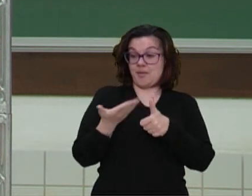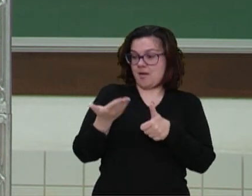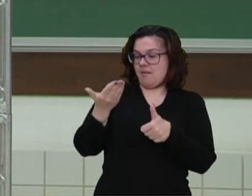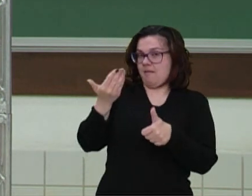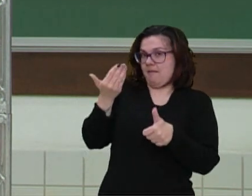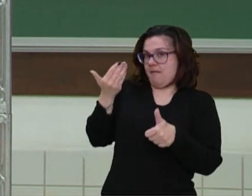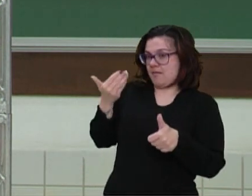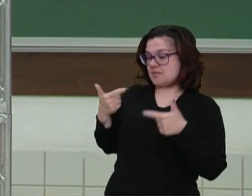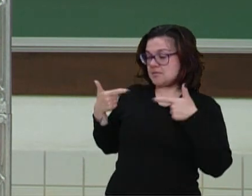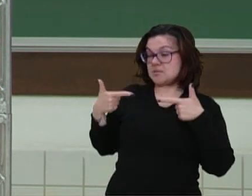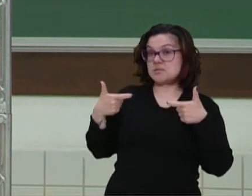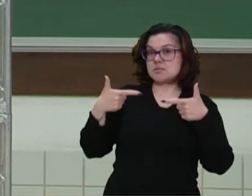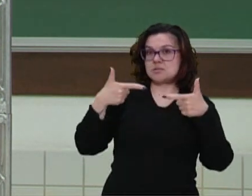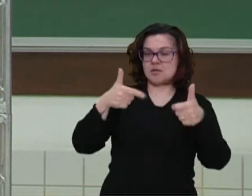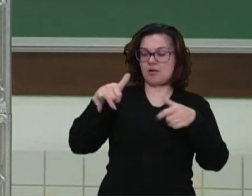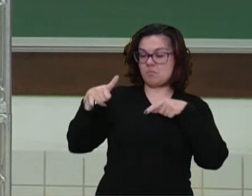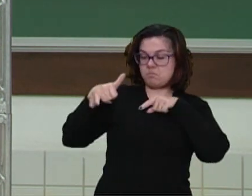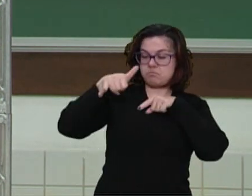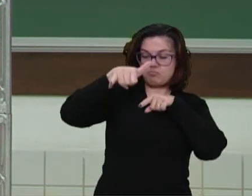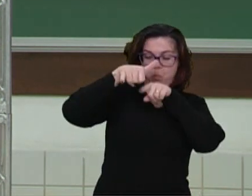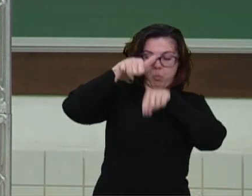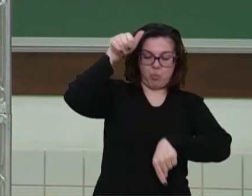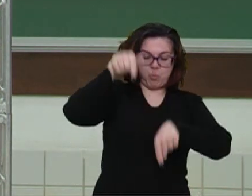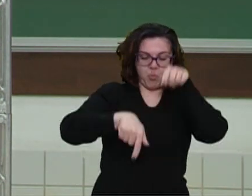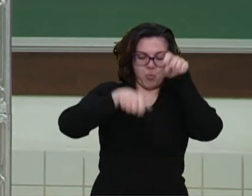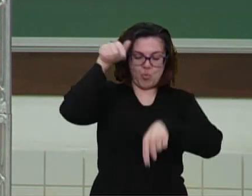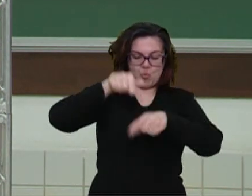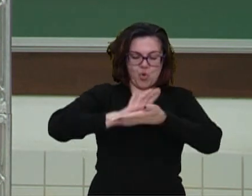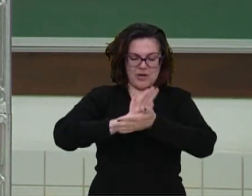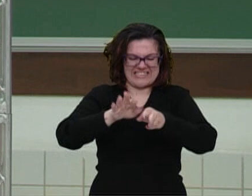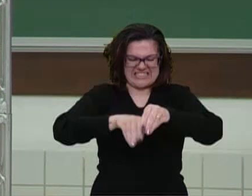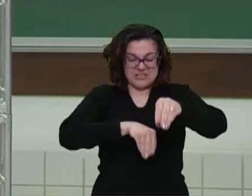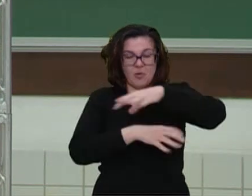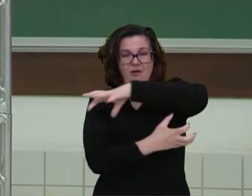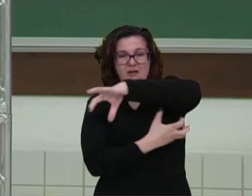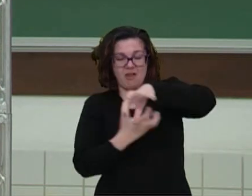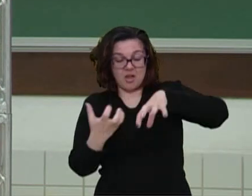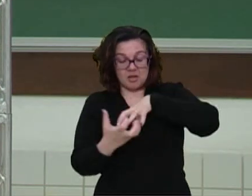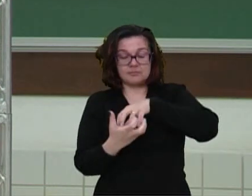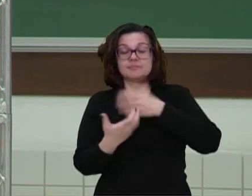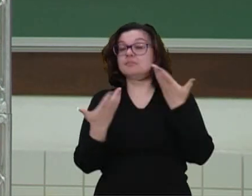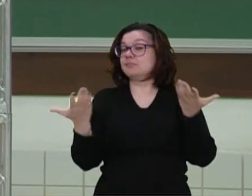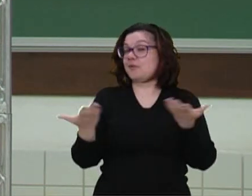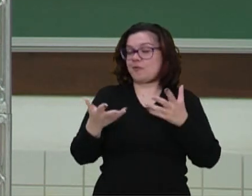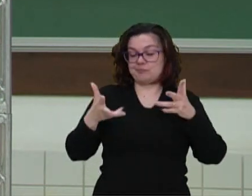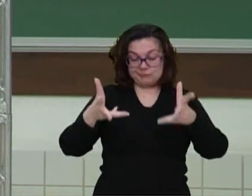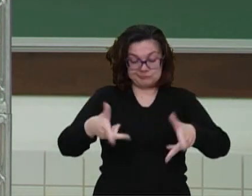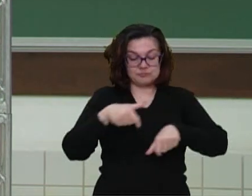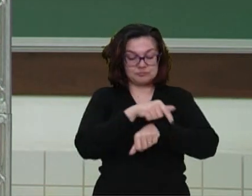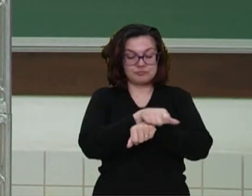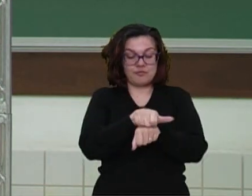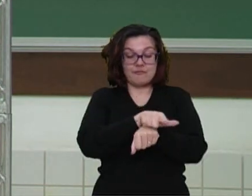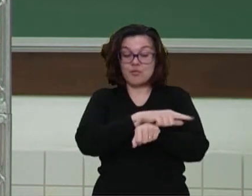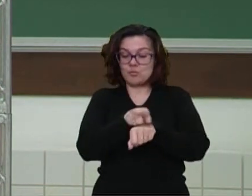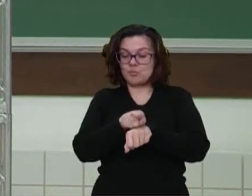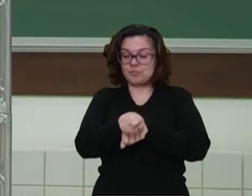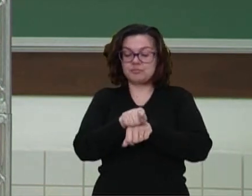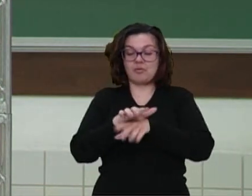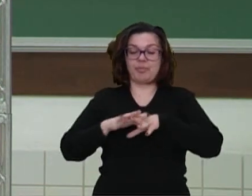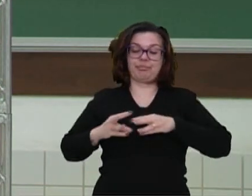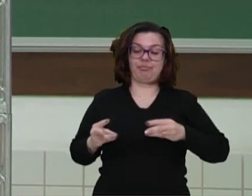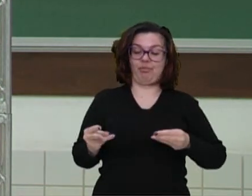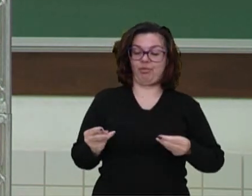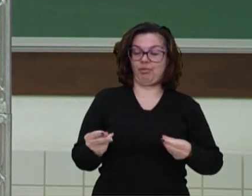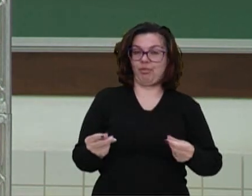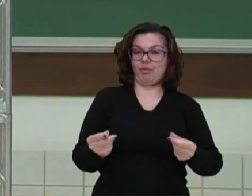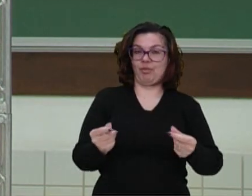de ataque com a força aérea debandou, destruiu, desorganizou, os tanques vinham limpando, né? Vinham